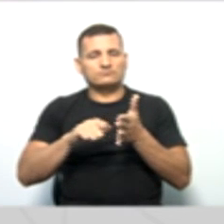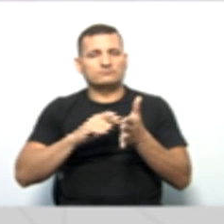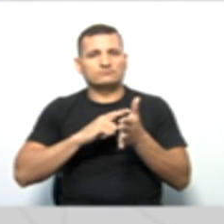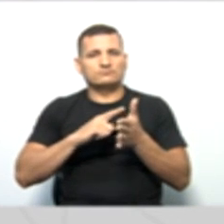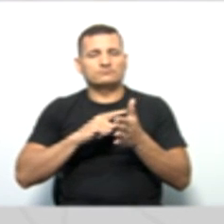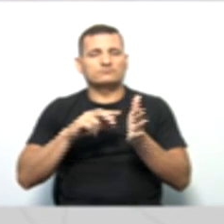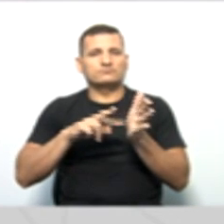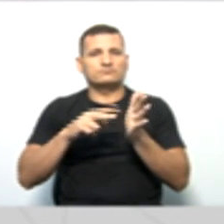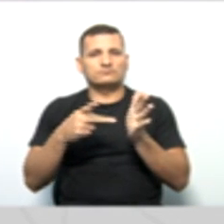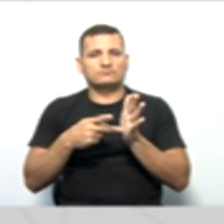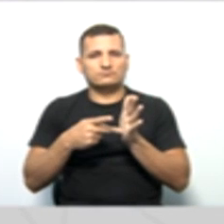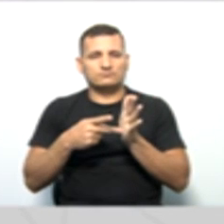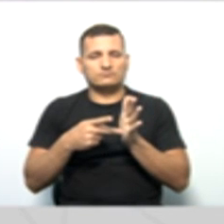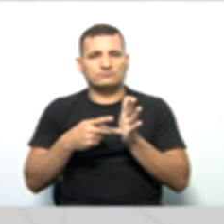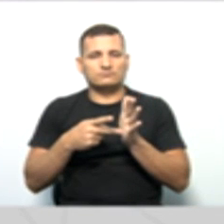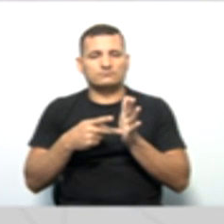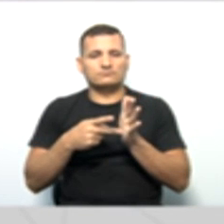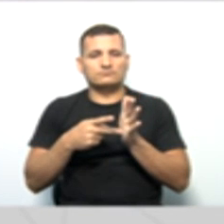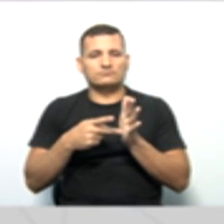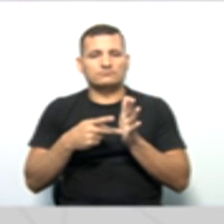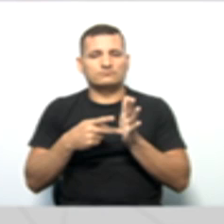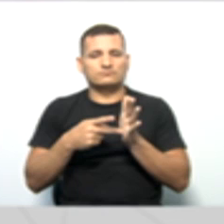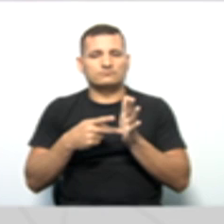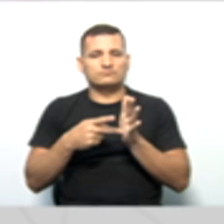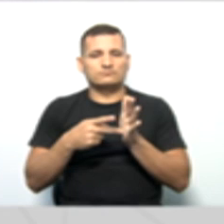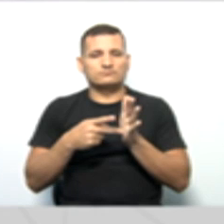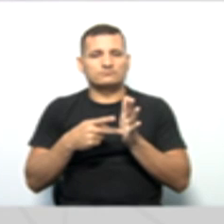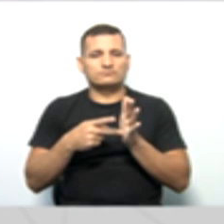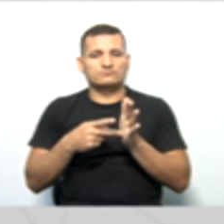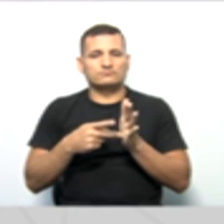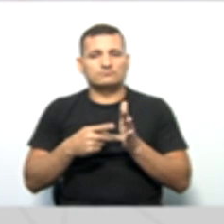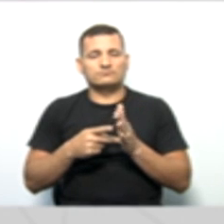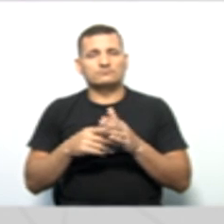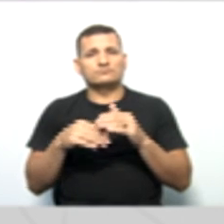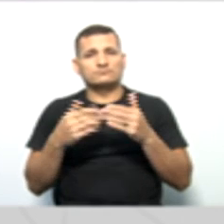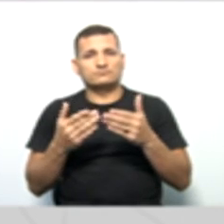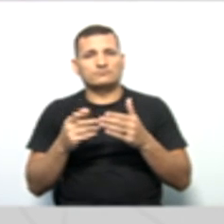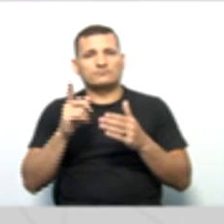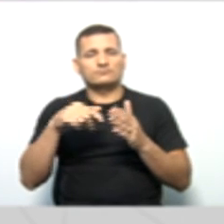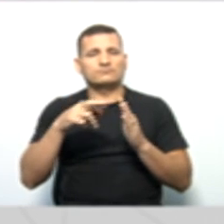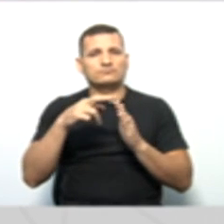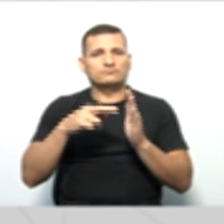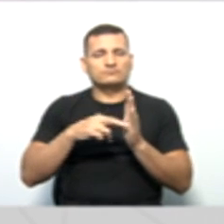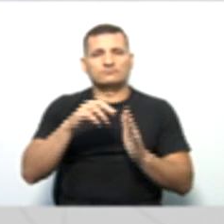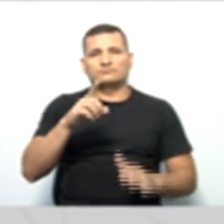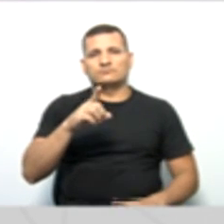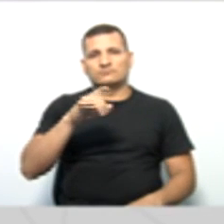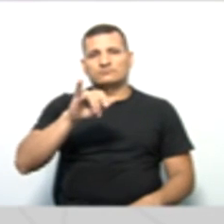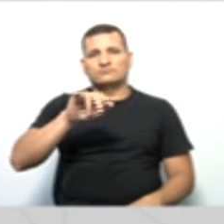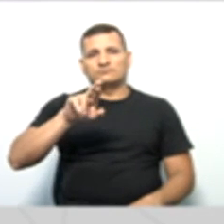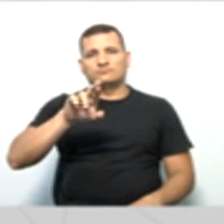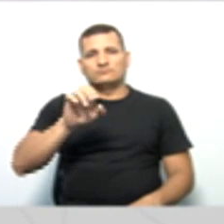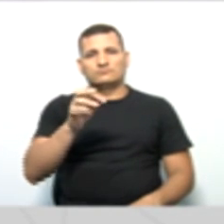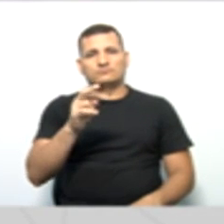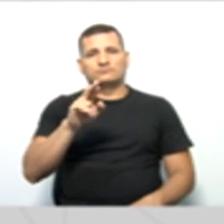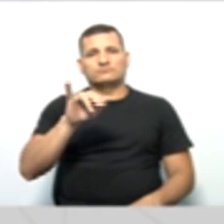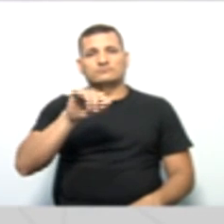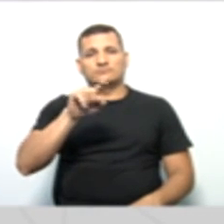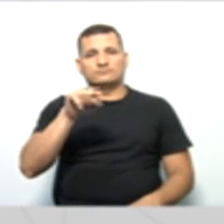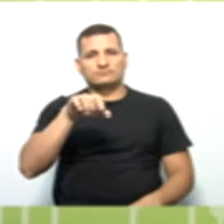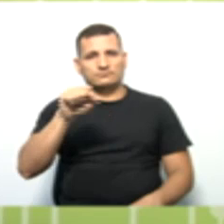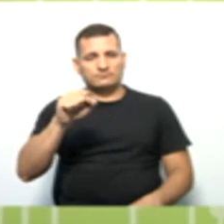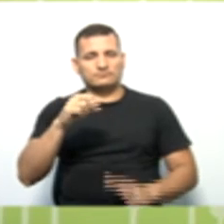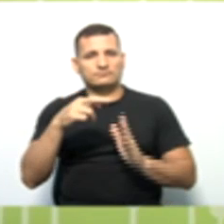comunique seu significado, tá? Então, essas são as diretrizes. Se eu seguir esses 8 passos aí, gente, eu